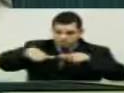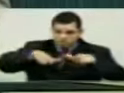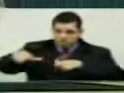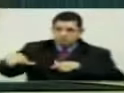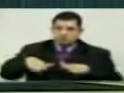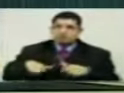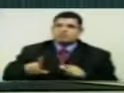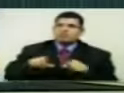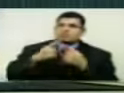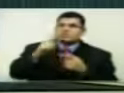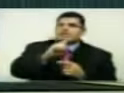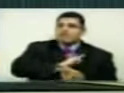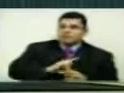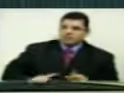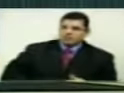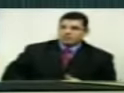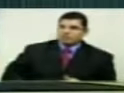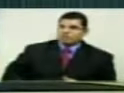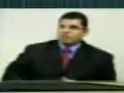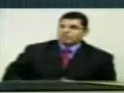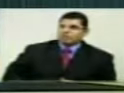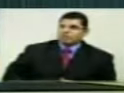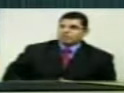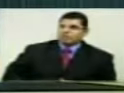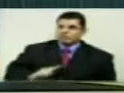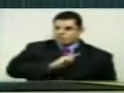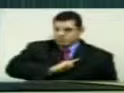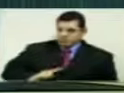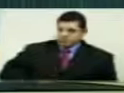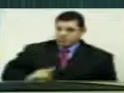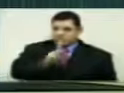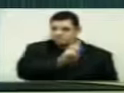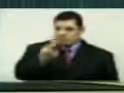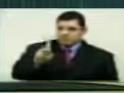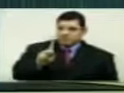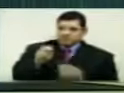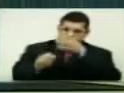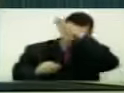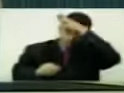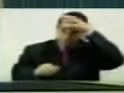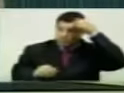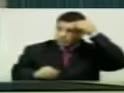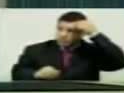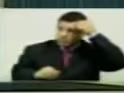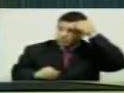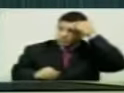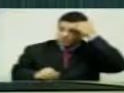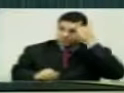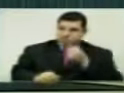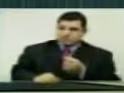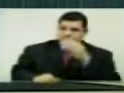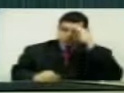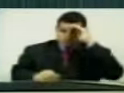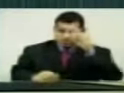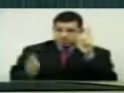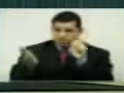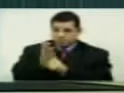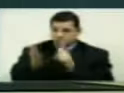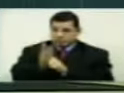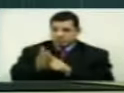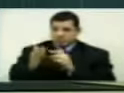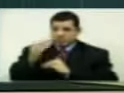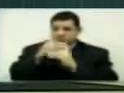negociata, em que o governador, o prefeito da cidade de Manaus, cumpre o